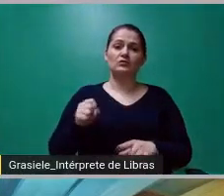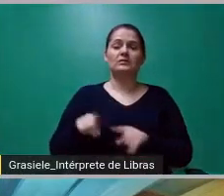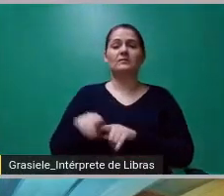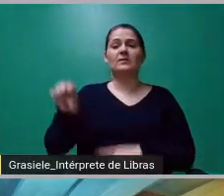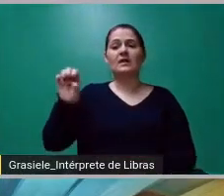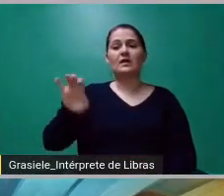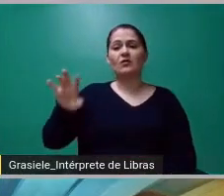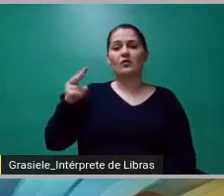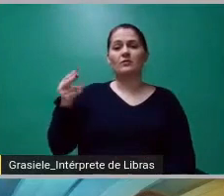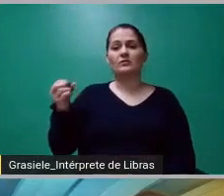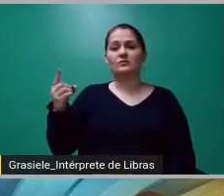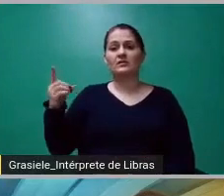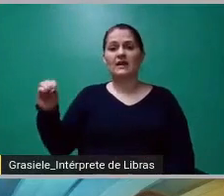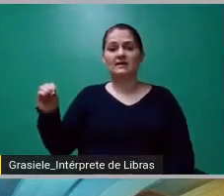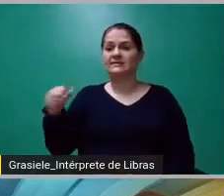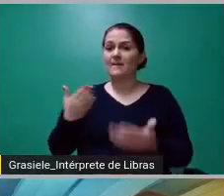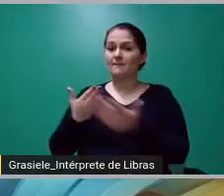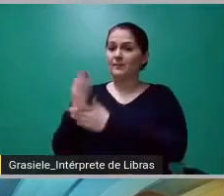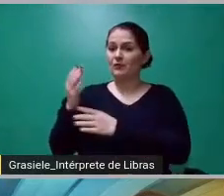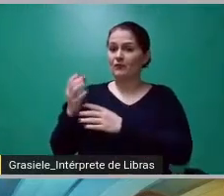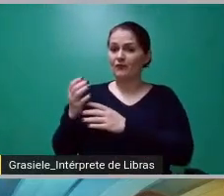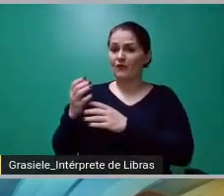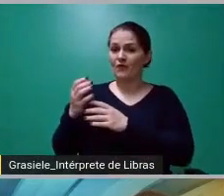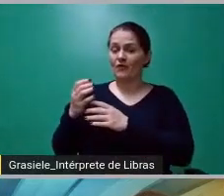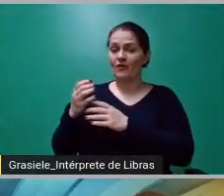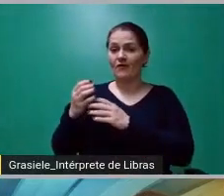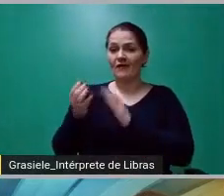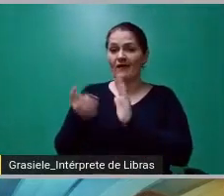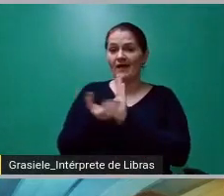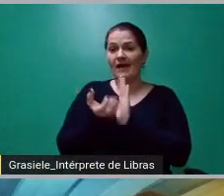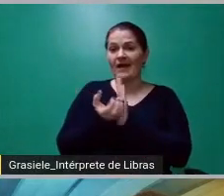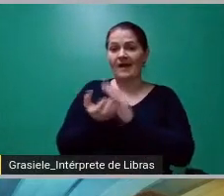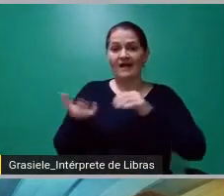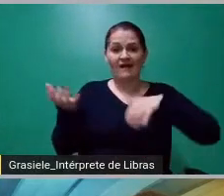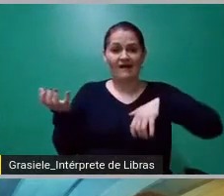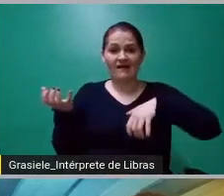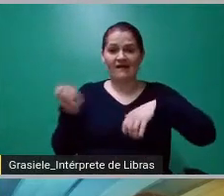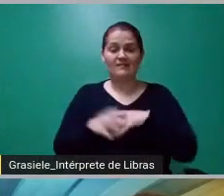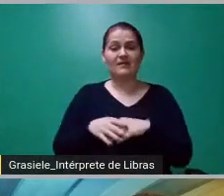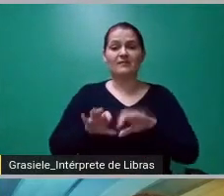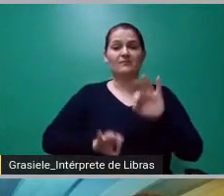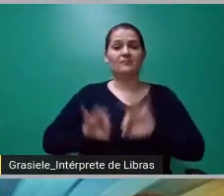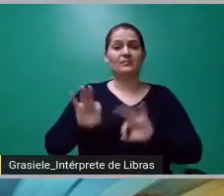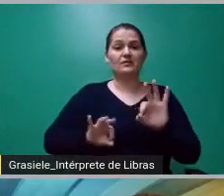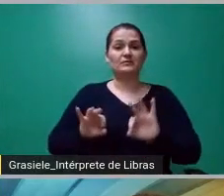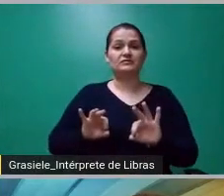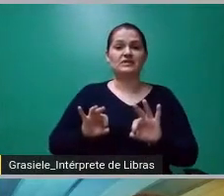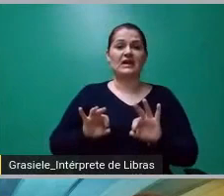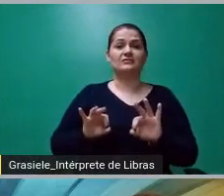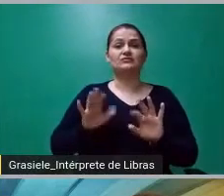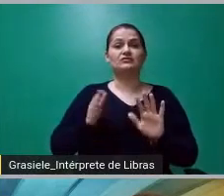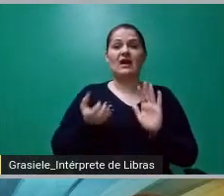na Câmara. Projeto 5387 de 2019, agora está no Senado.